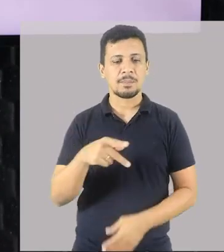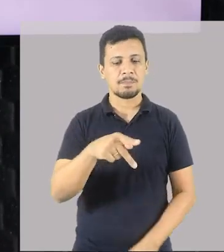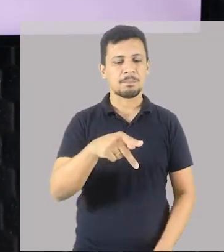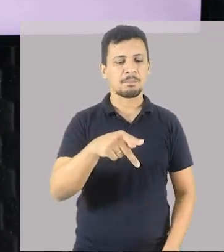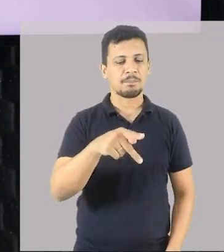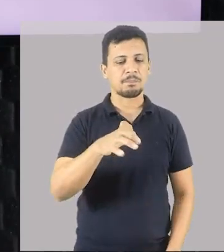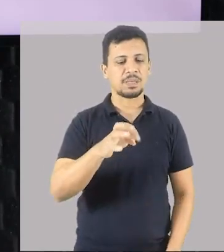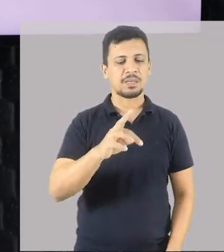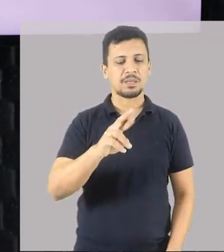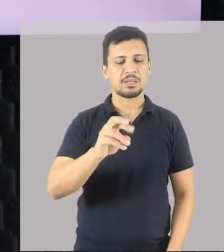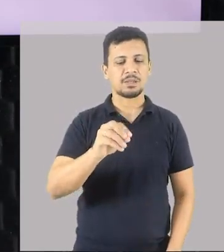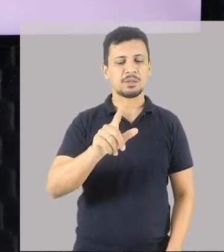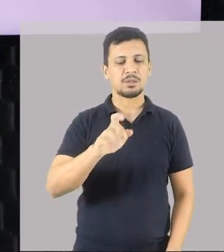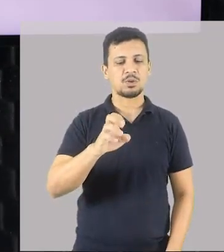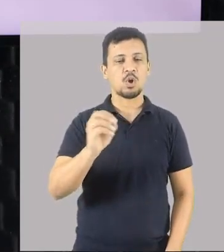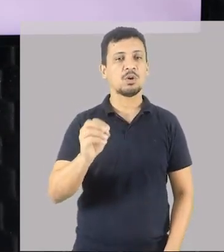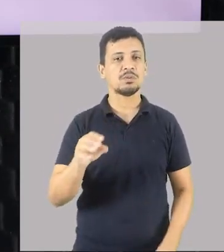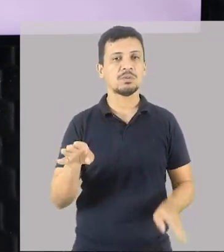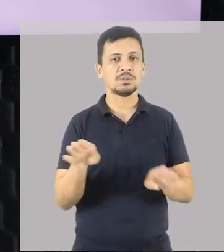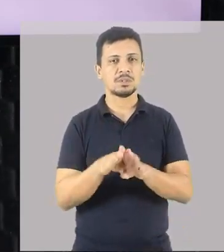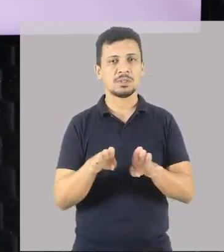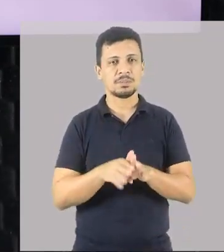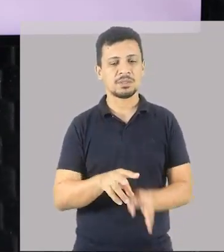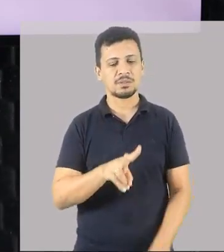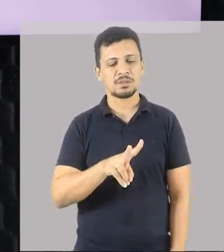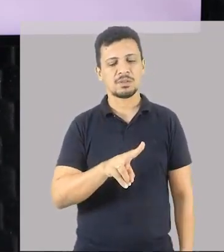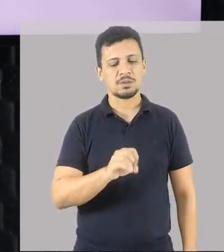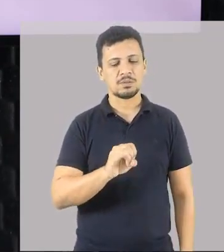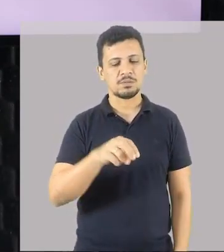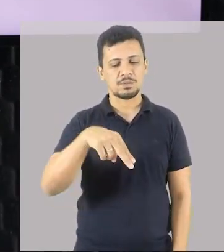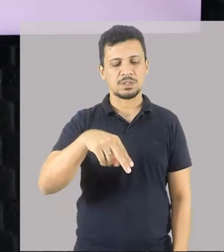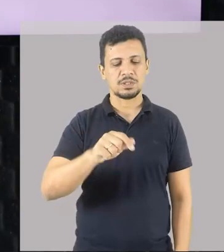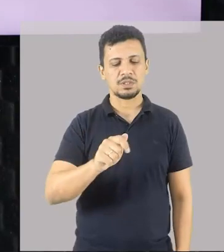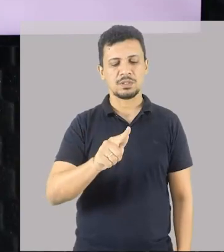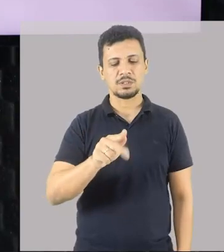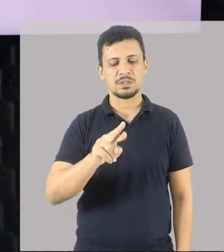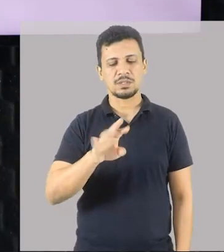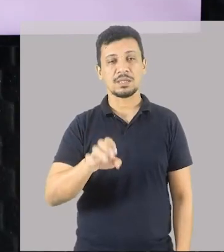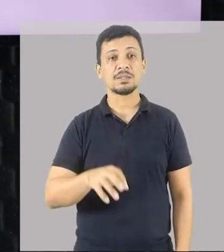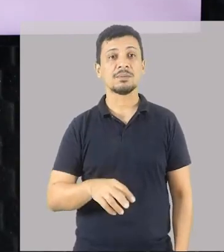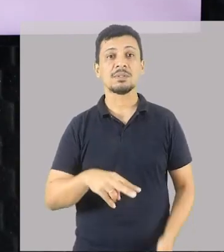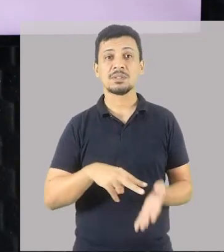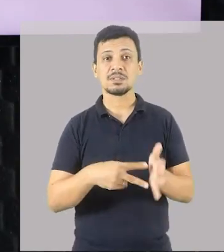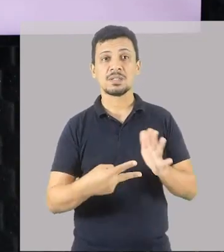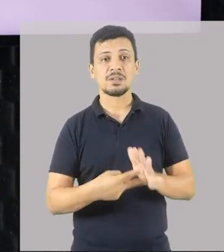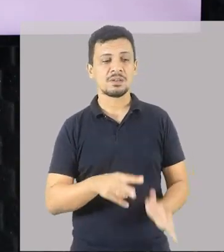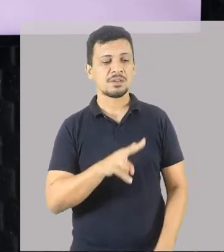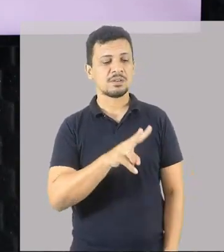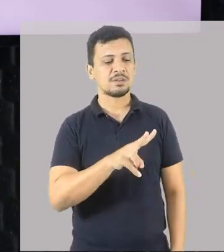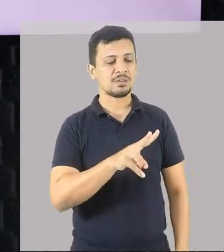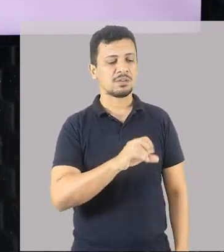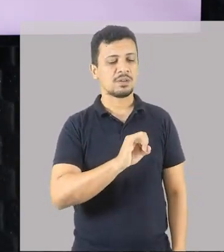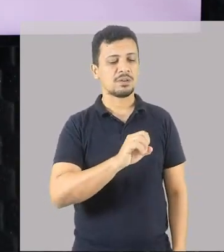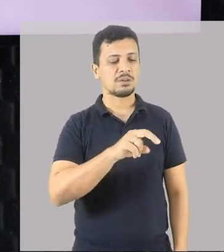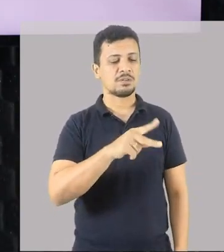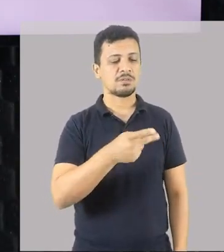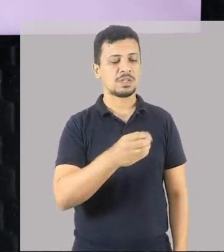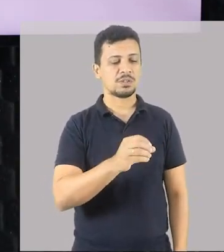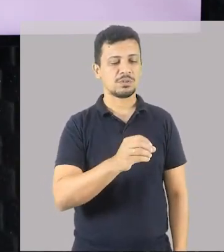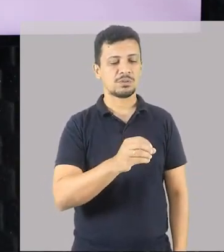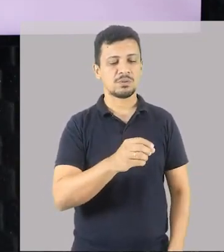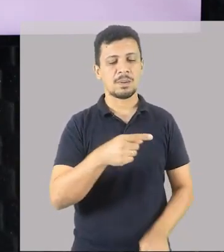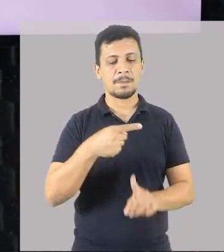petróleo, é o que acontece com vinagre. Olha, a palavra vinagre significa vinho acre. Acre é azedo,